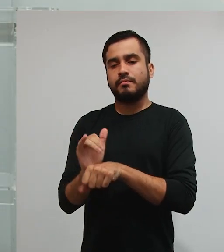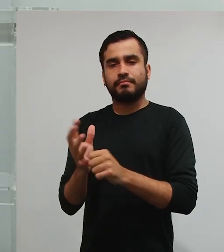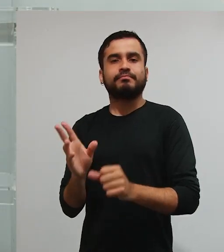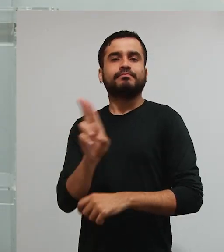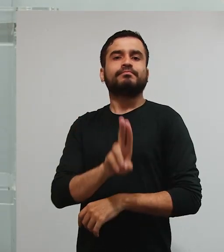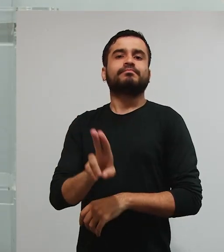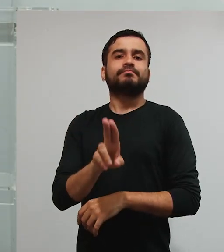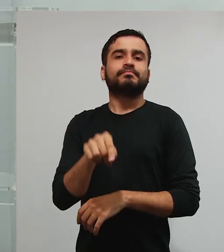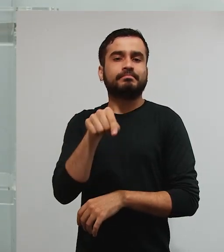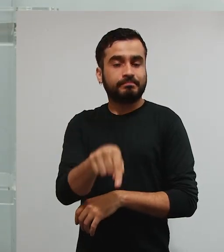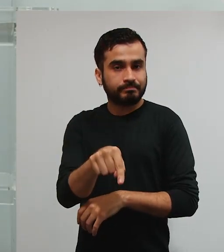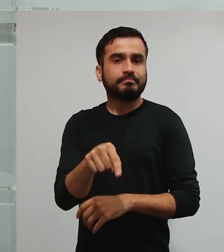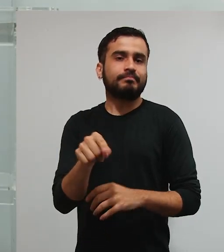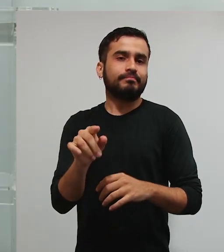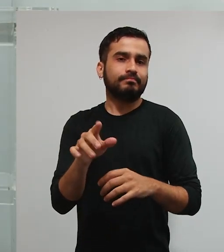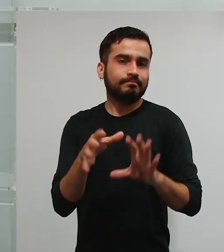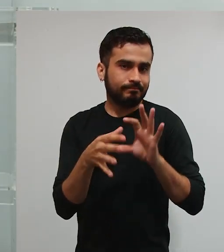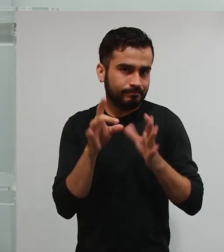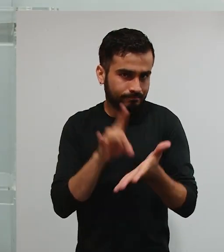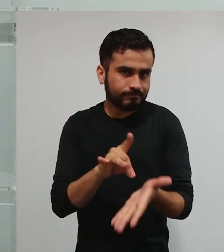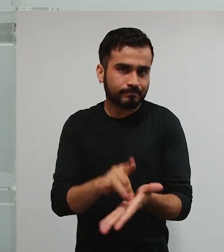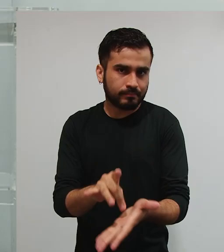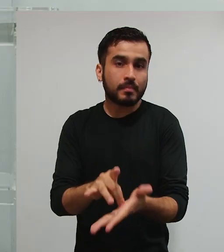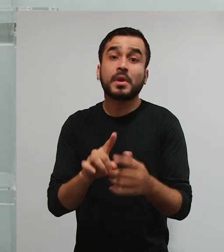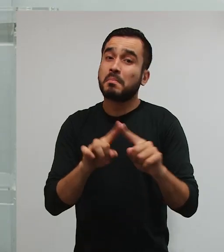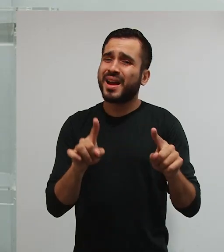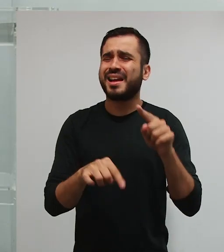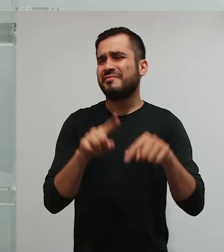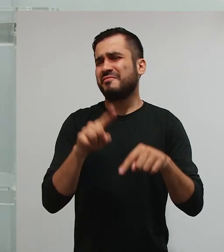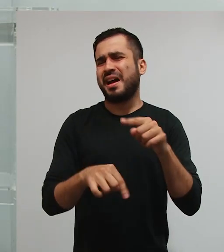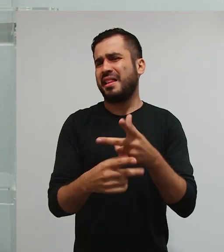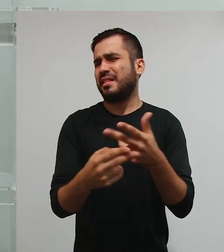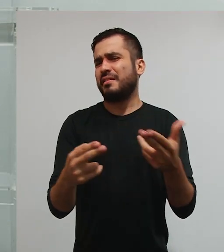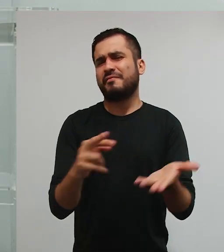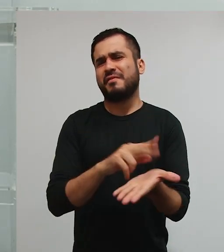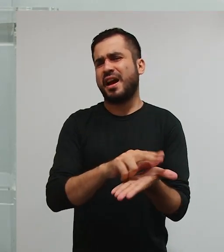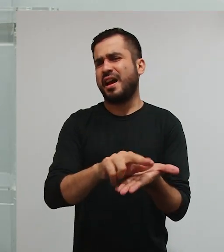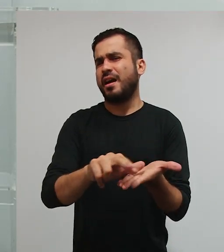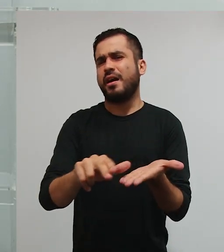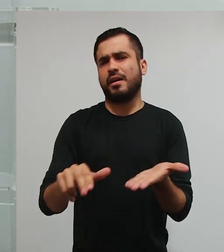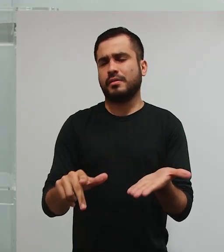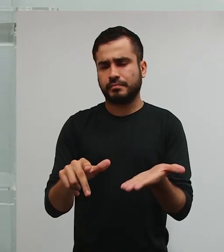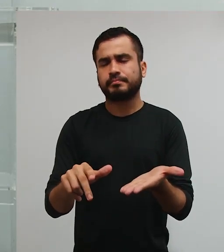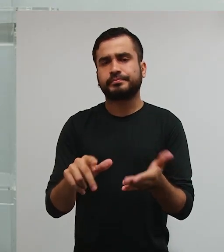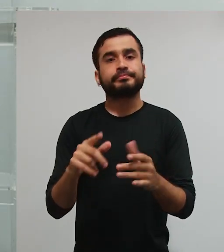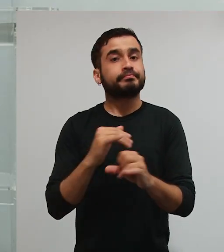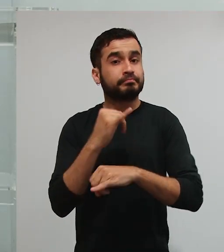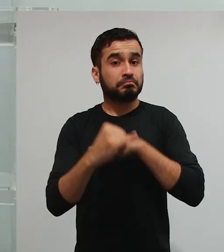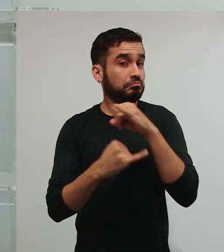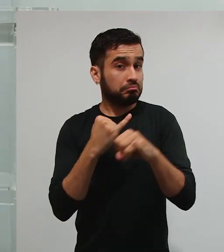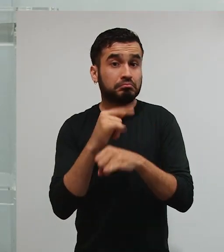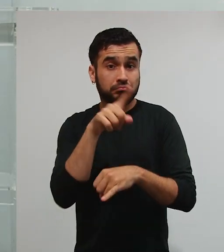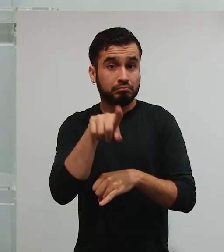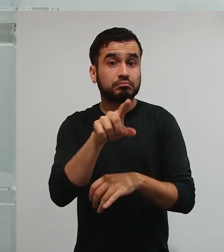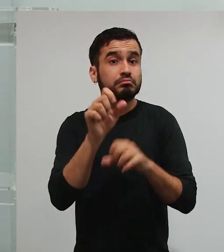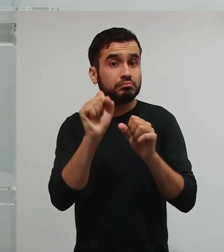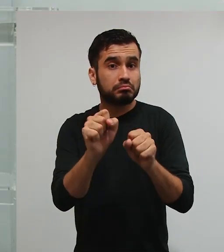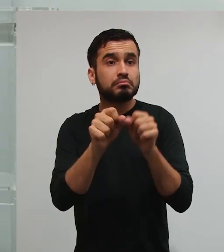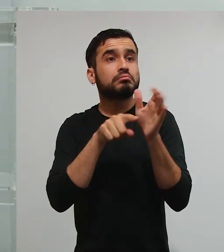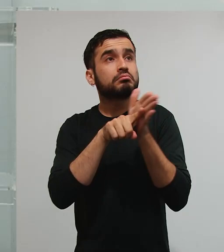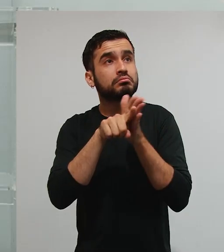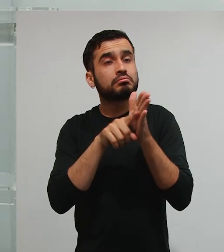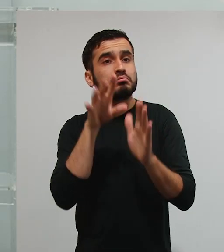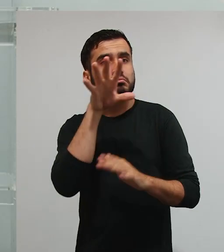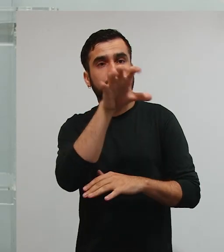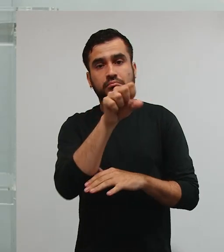você vivencia. Mas existem vários materiais disponíveis, né, na rede, nas mídias, e você pode